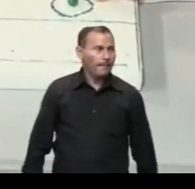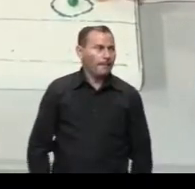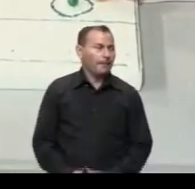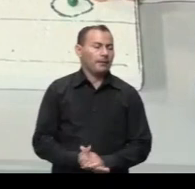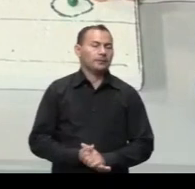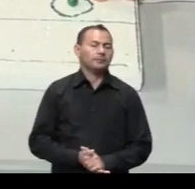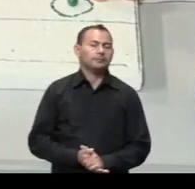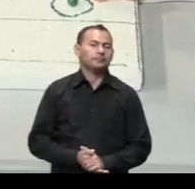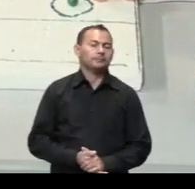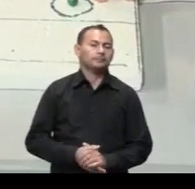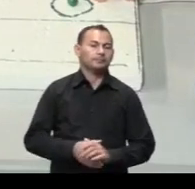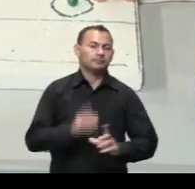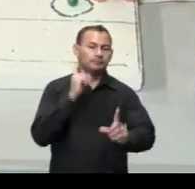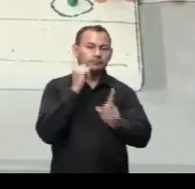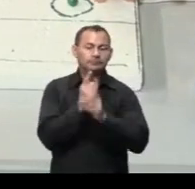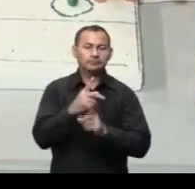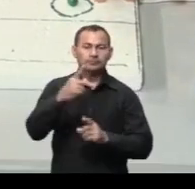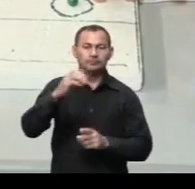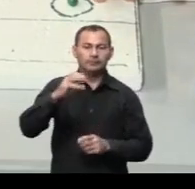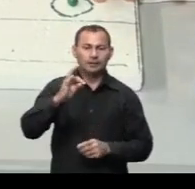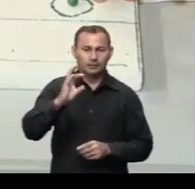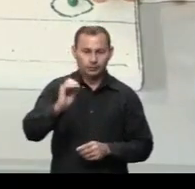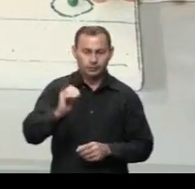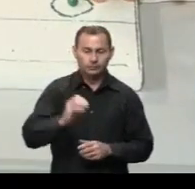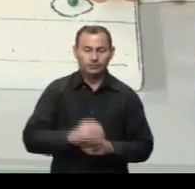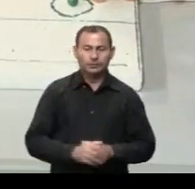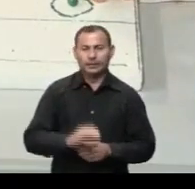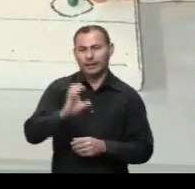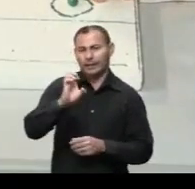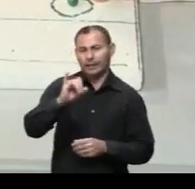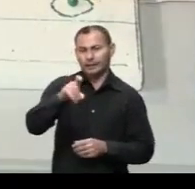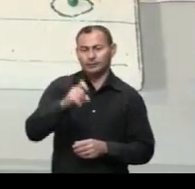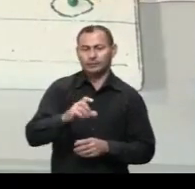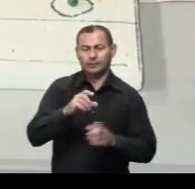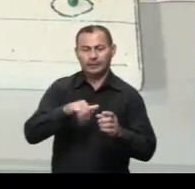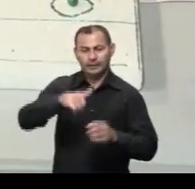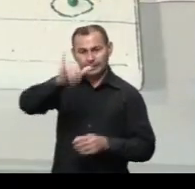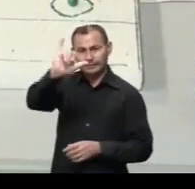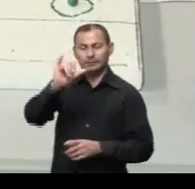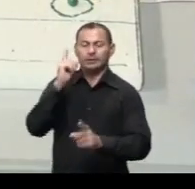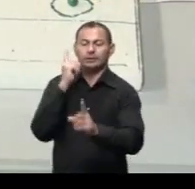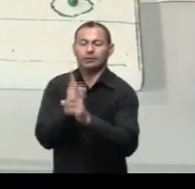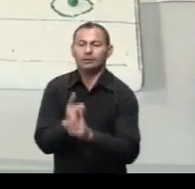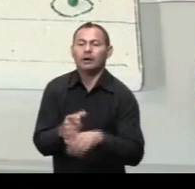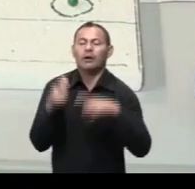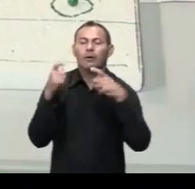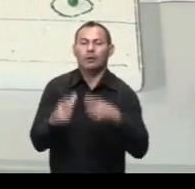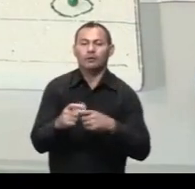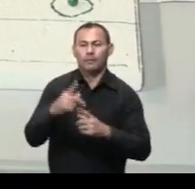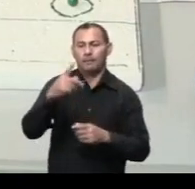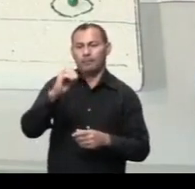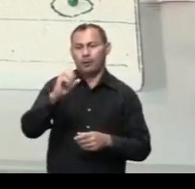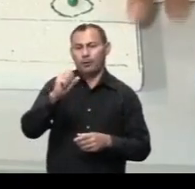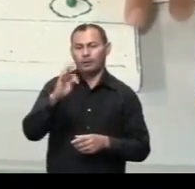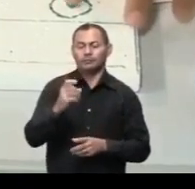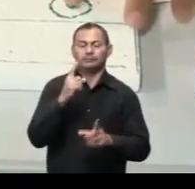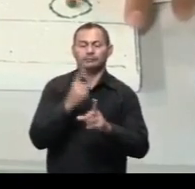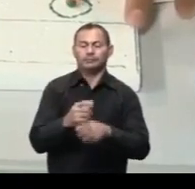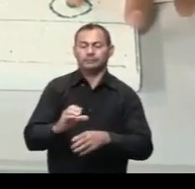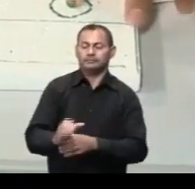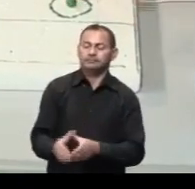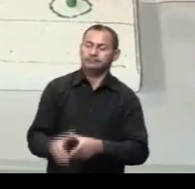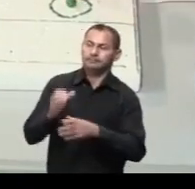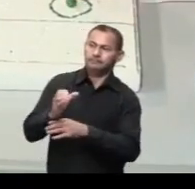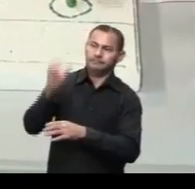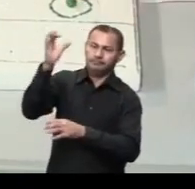Então, localizei o ponto do meu eixo Y, eu vou encontrar onde que o meu poste está localizado, o